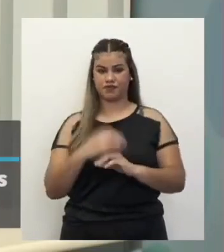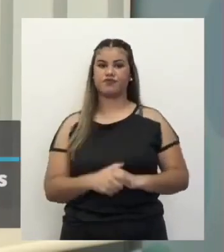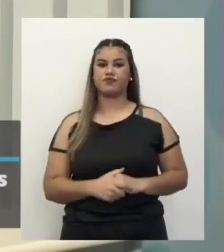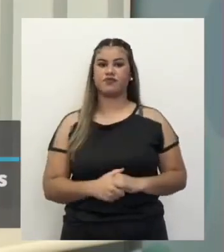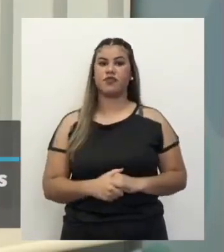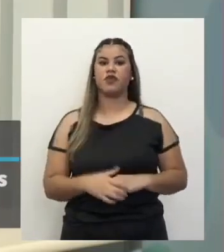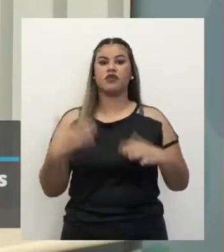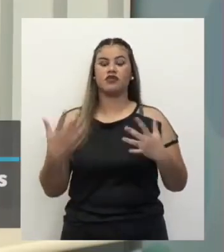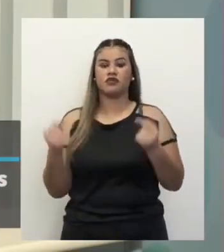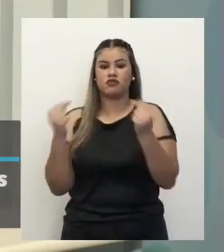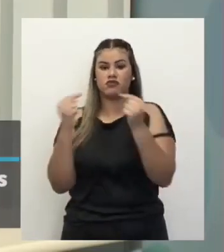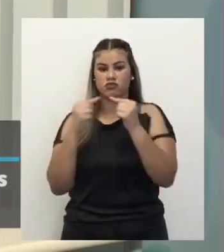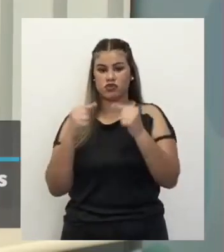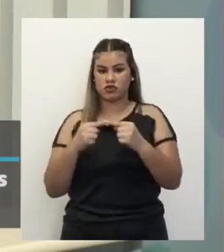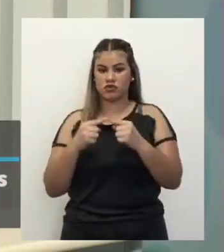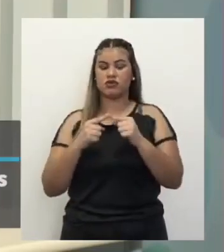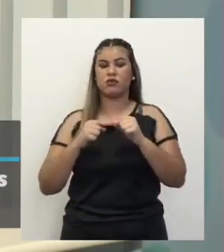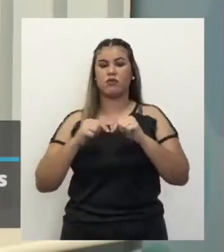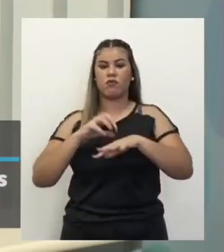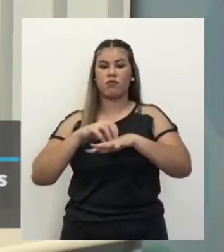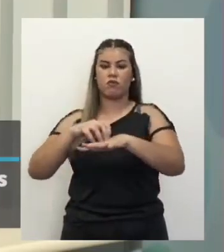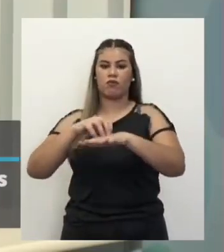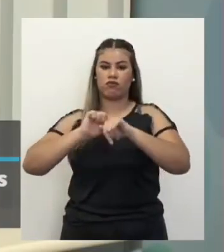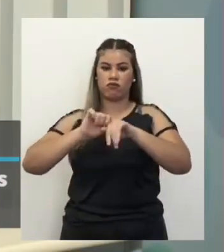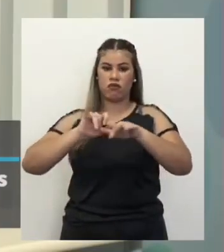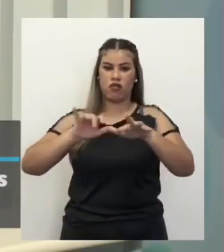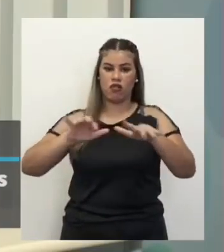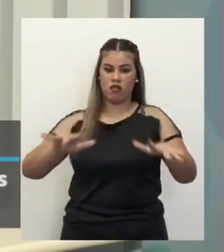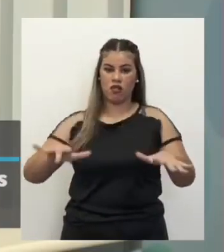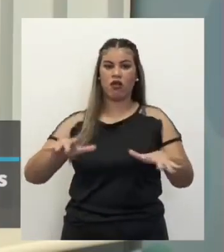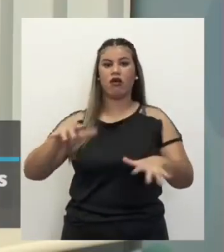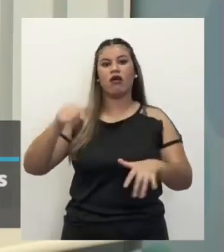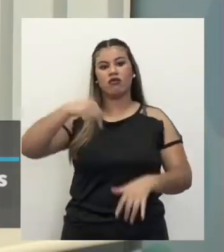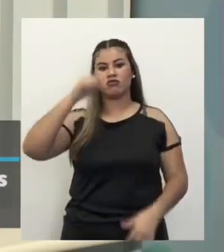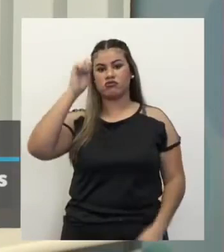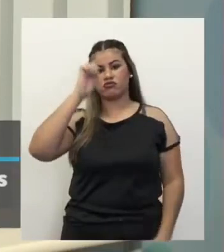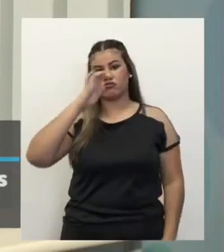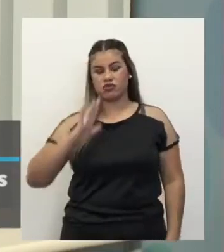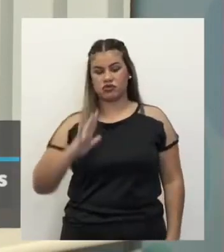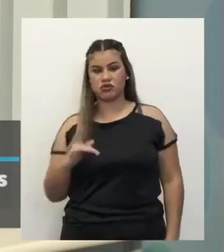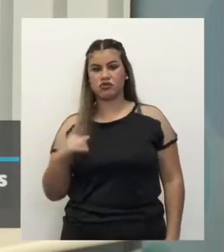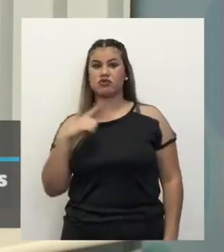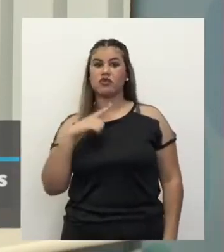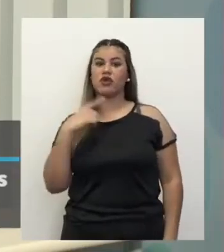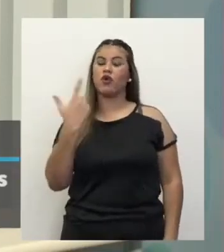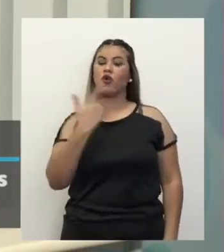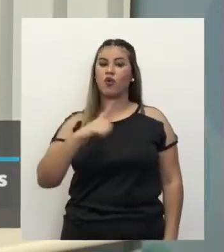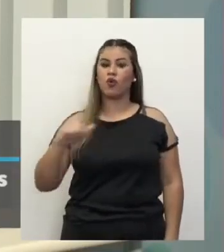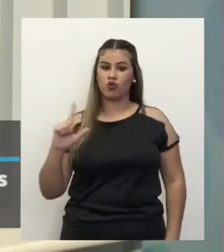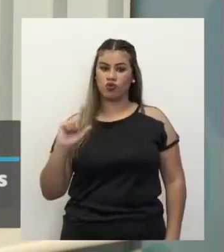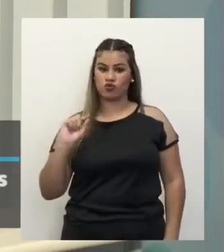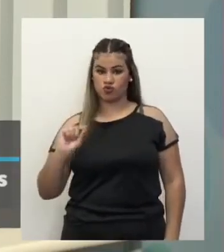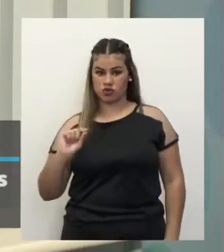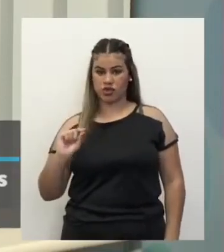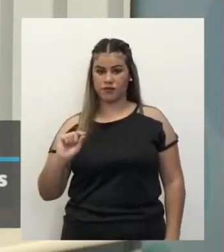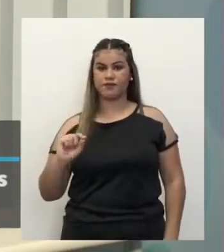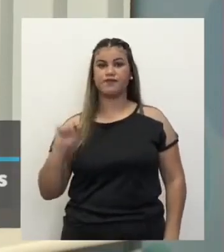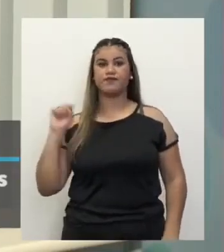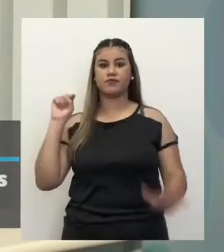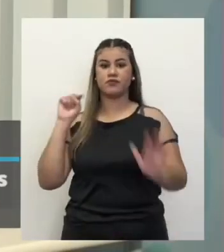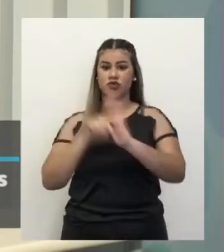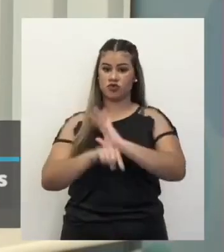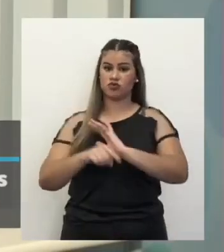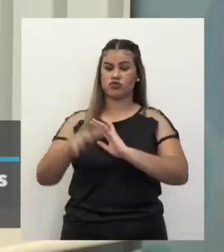da distribuição das indústrias no território nacional, vem uma outra questão assim, será que a gente tem